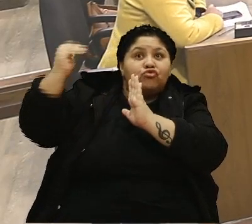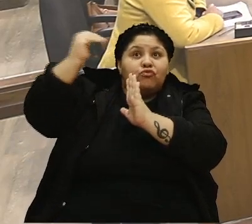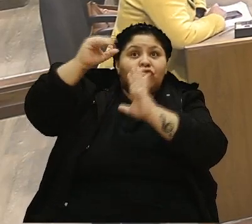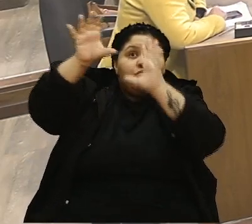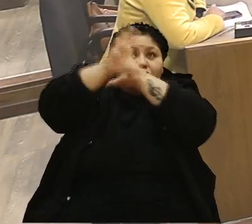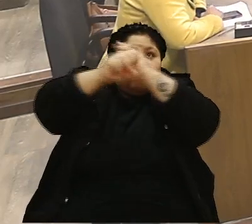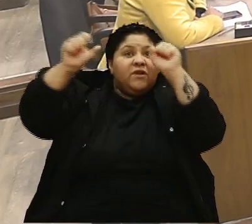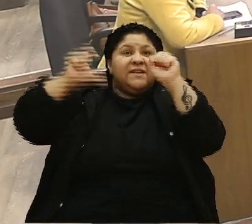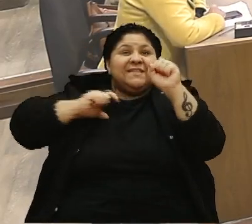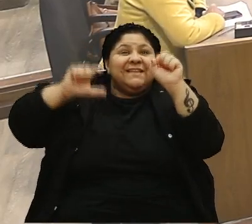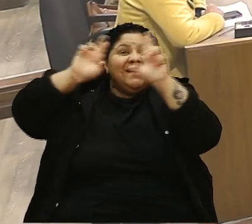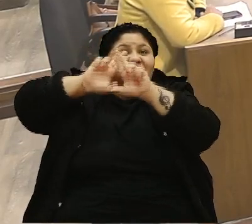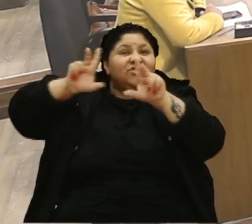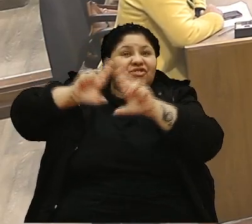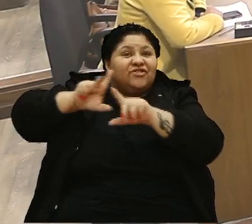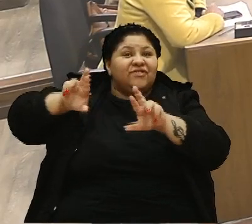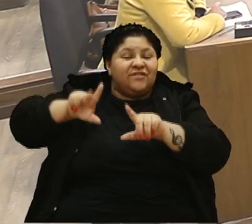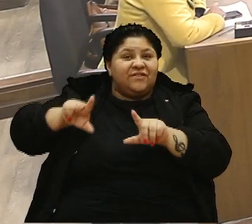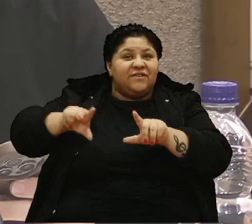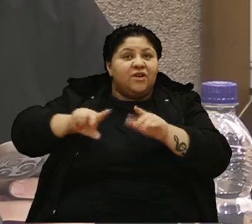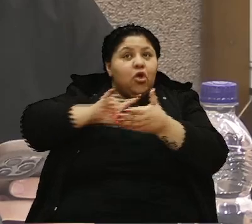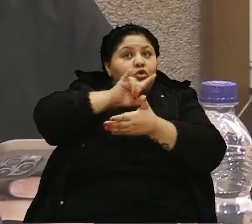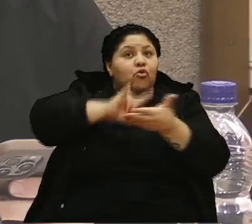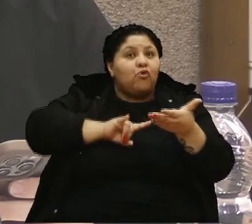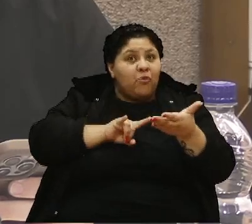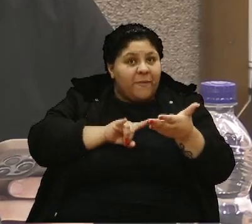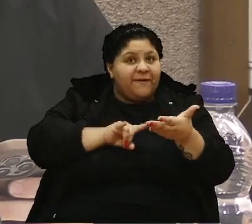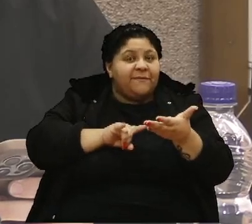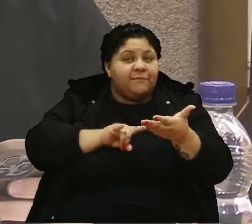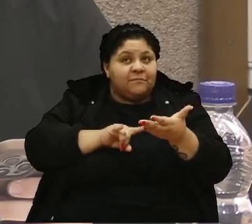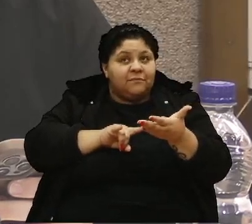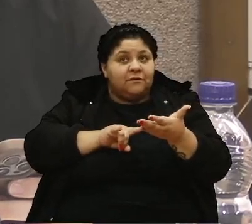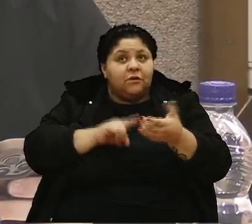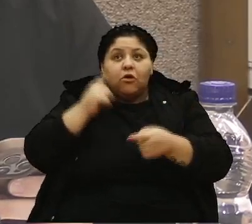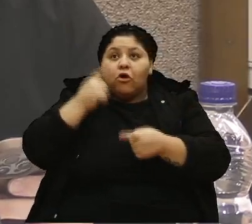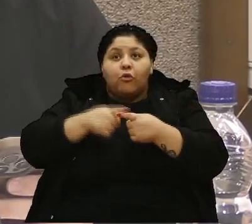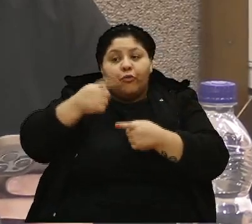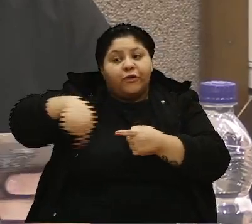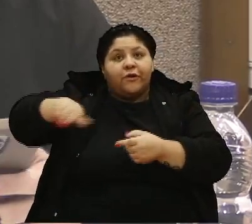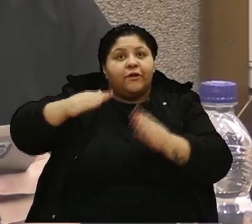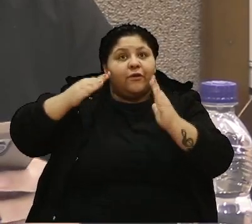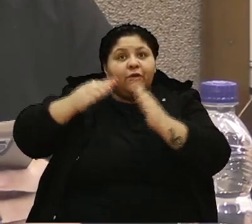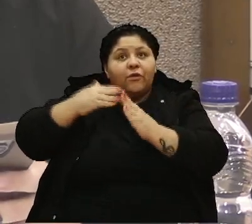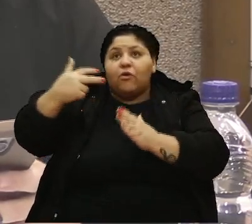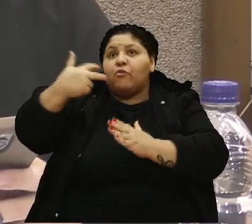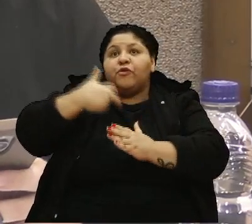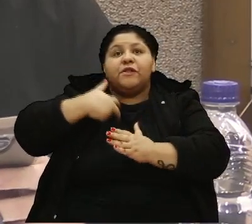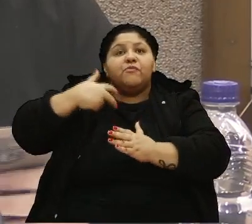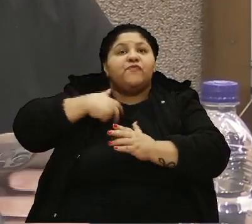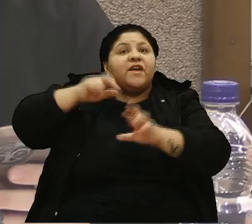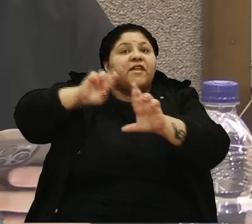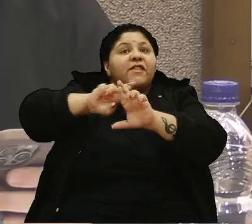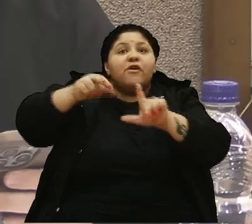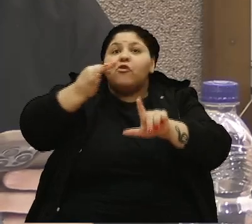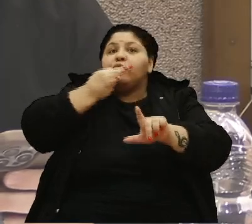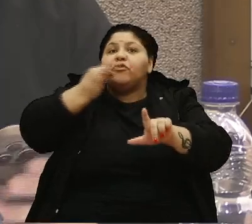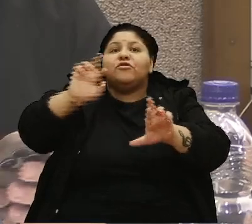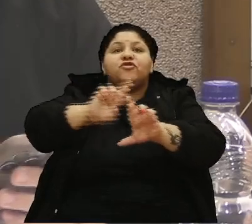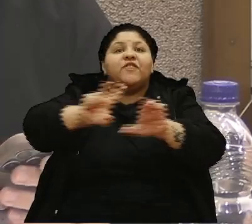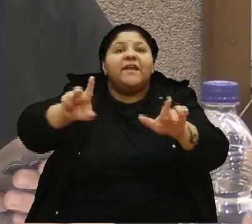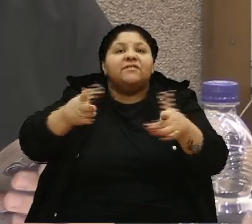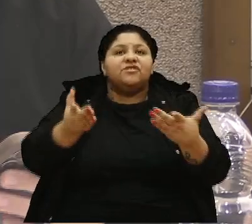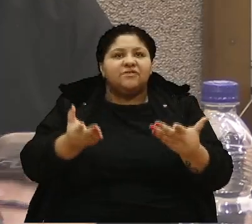tem divergência sobre pareceres, tá? Por que nessa casa não podemos ter posição